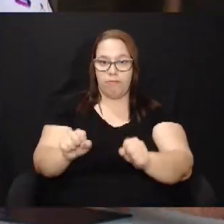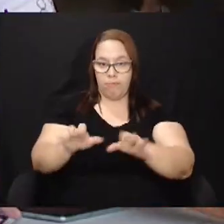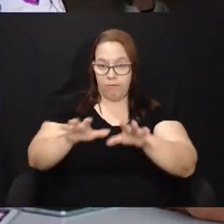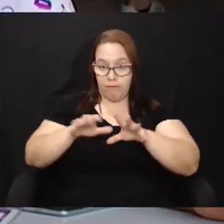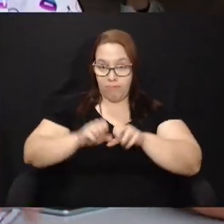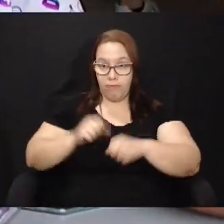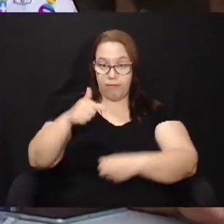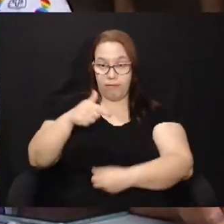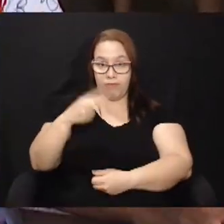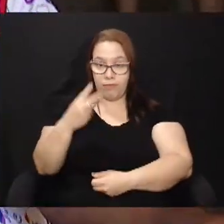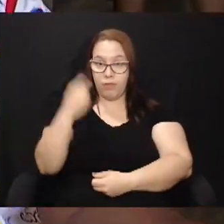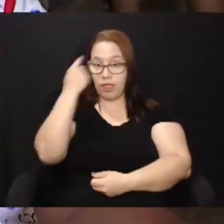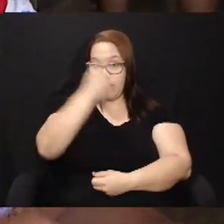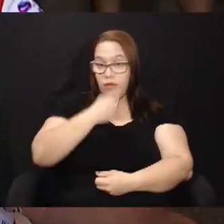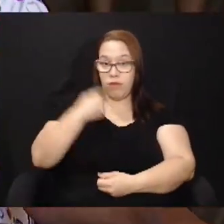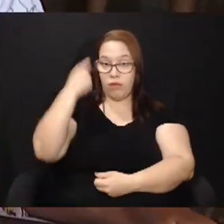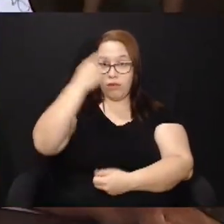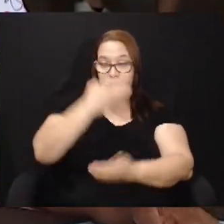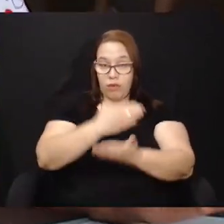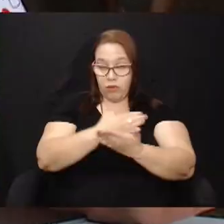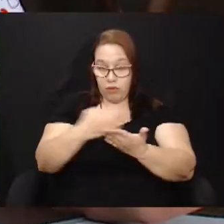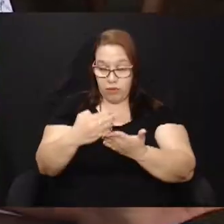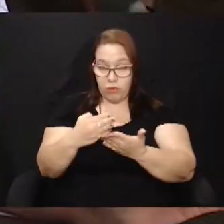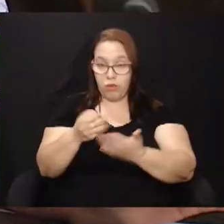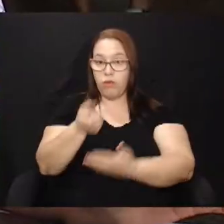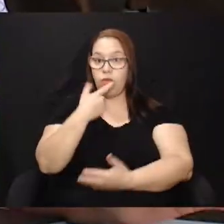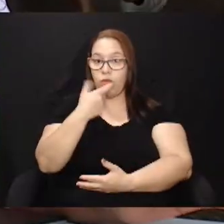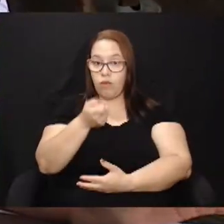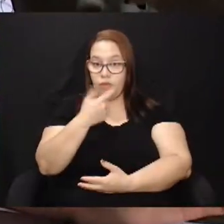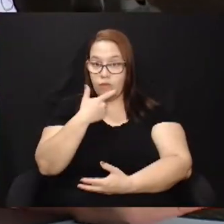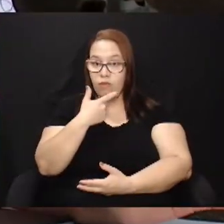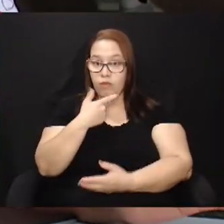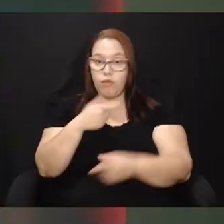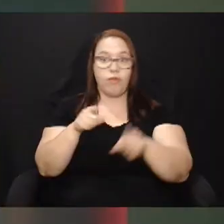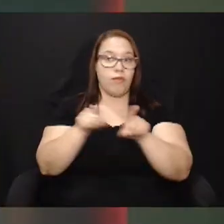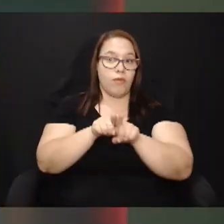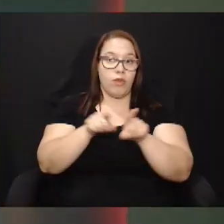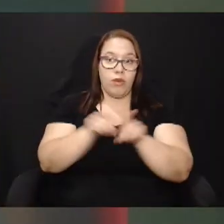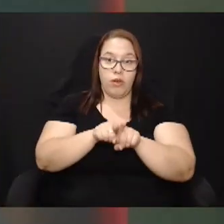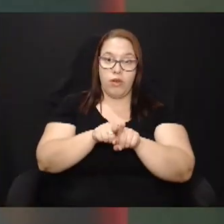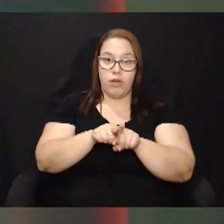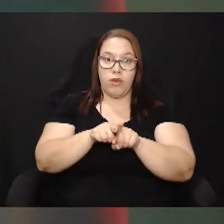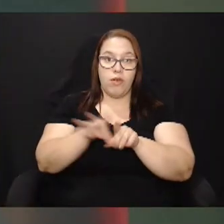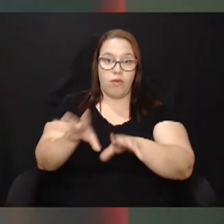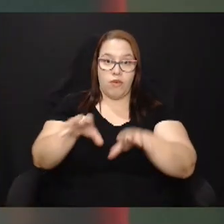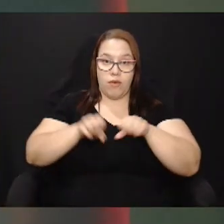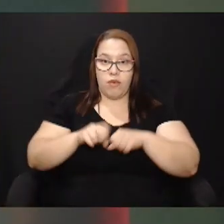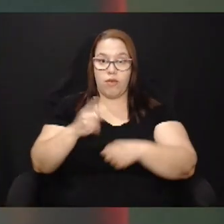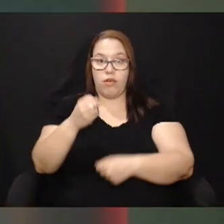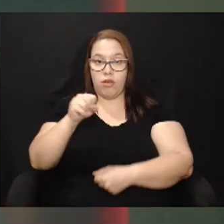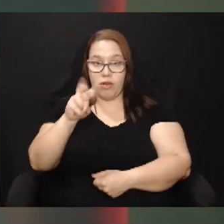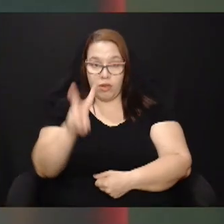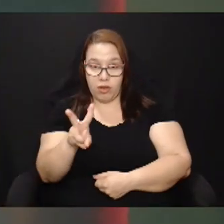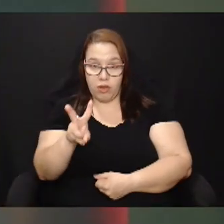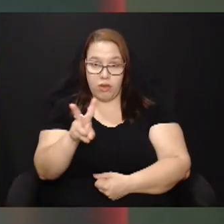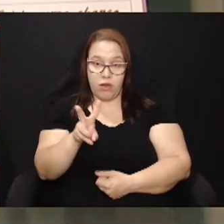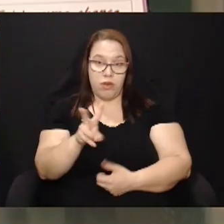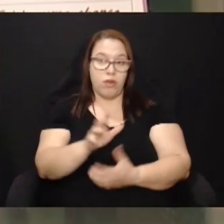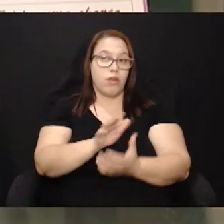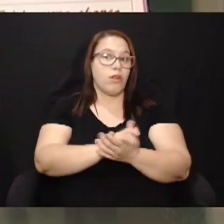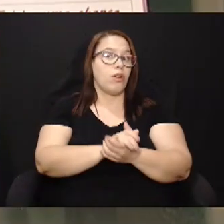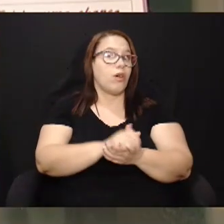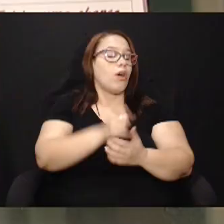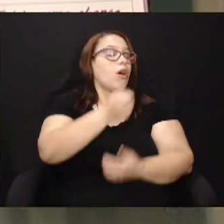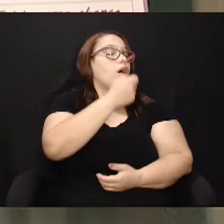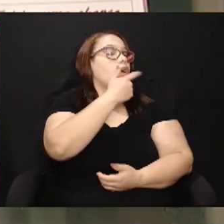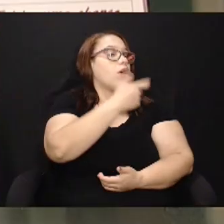72 horas para iniciar o uso de medicamentos e daí também não vai se infectar pelo HIV. E essa medicação,